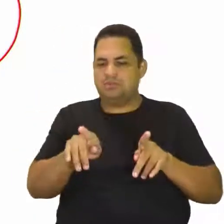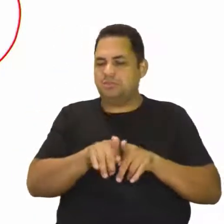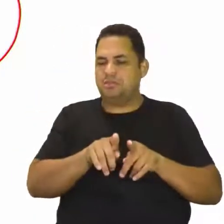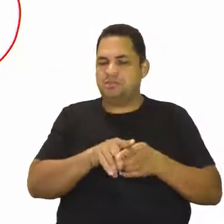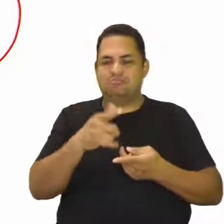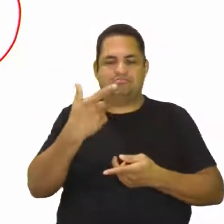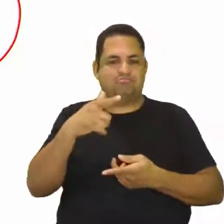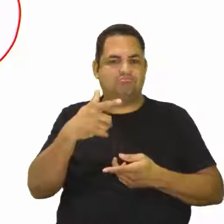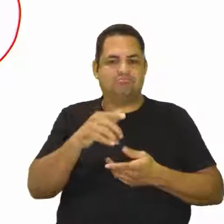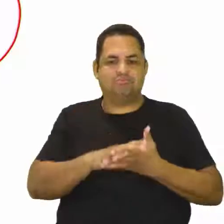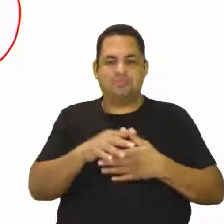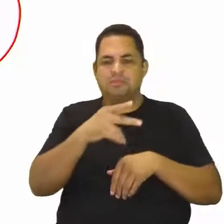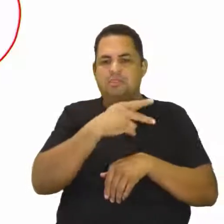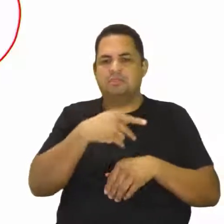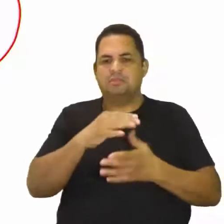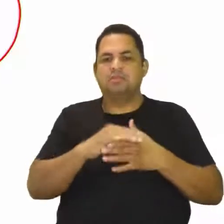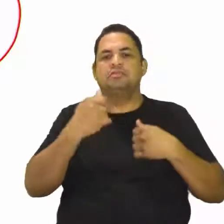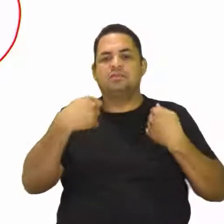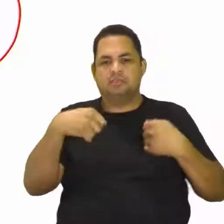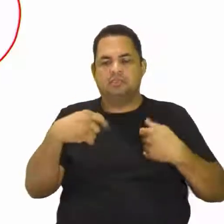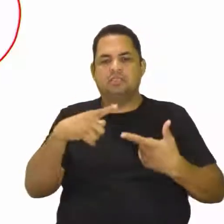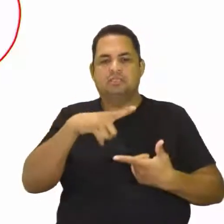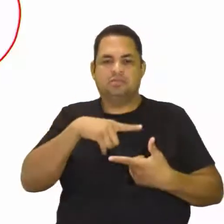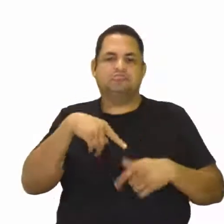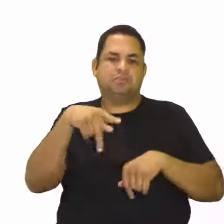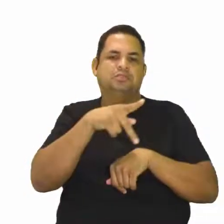pátria. E eles precisavam de uma pátria.